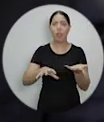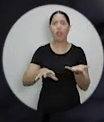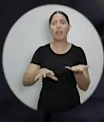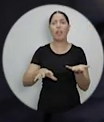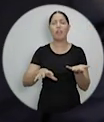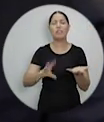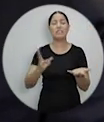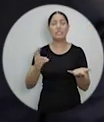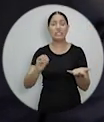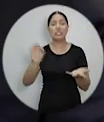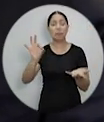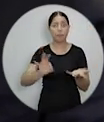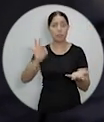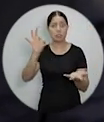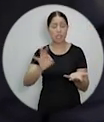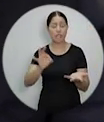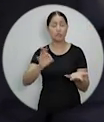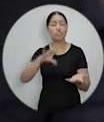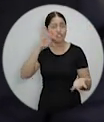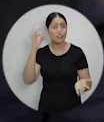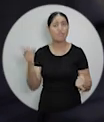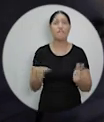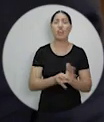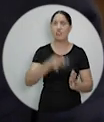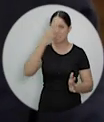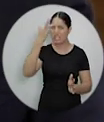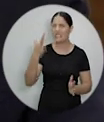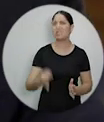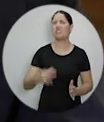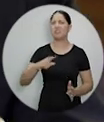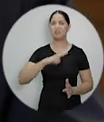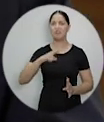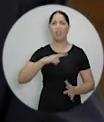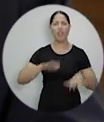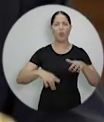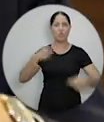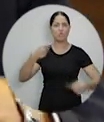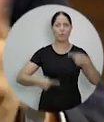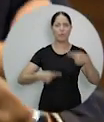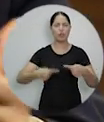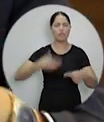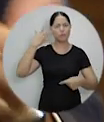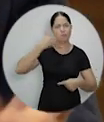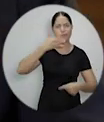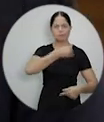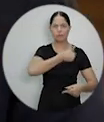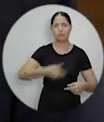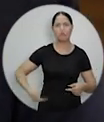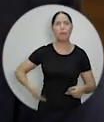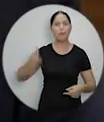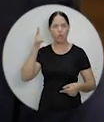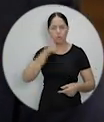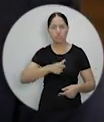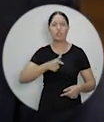participação mínima de 30% de mulheres. Tenho certeza que políticas públicas voltadas para as mulheres poderiam